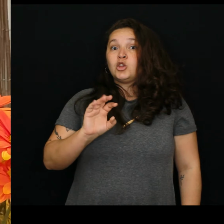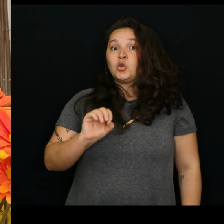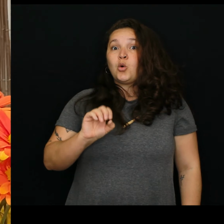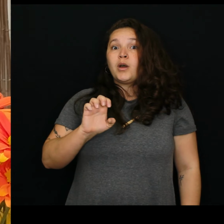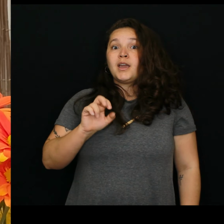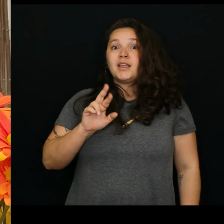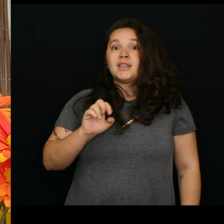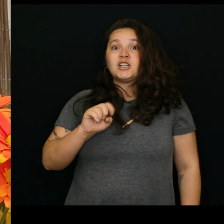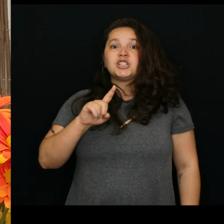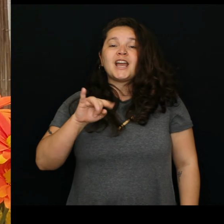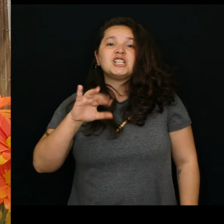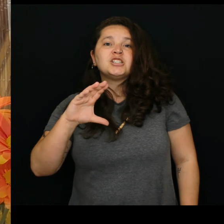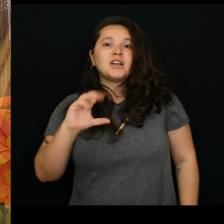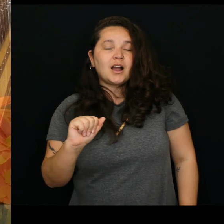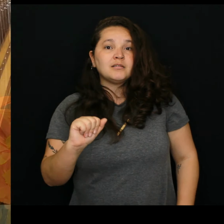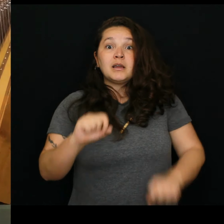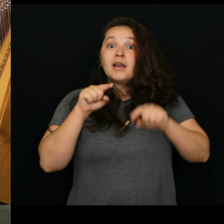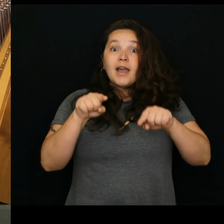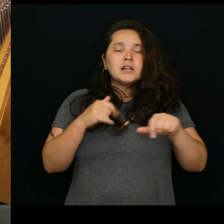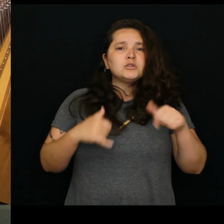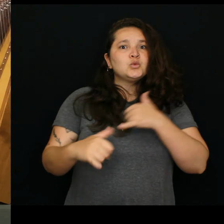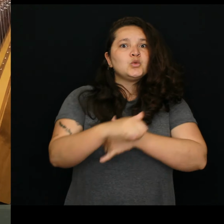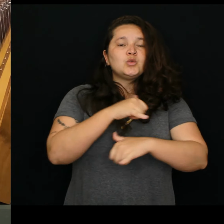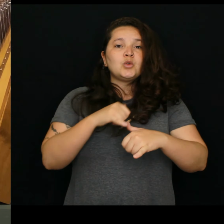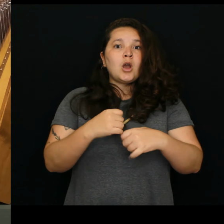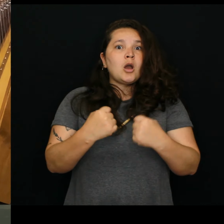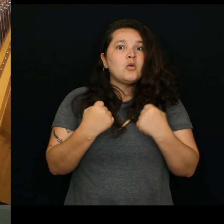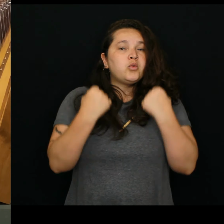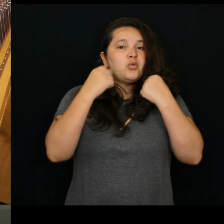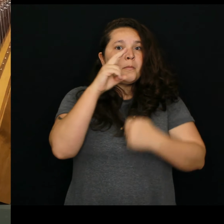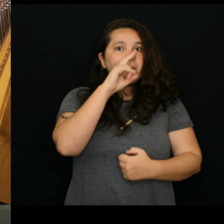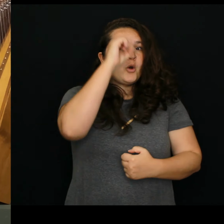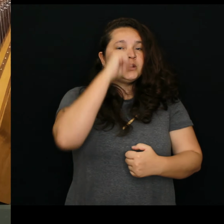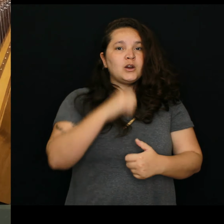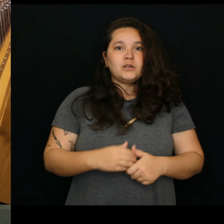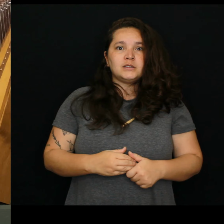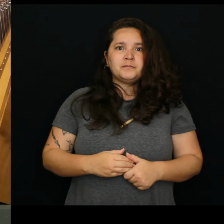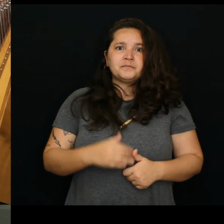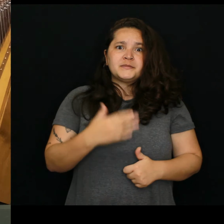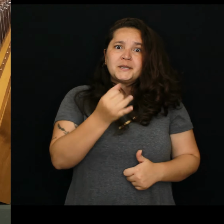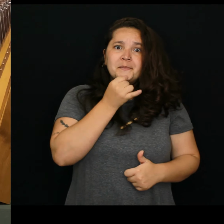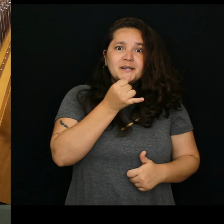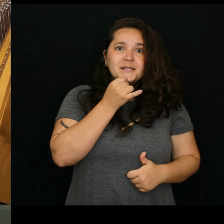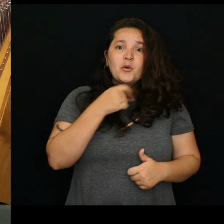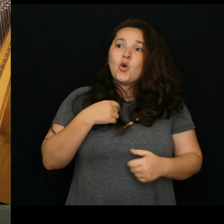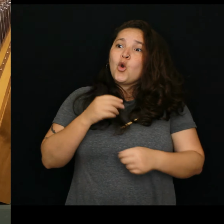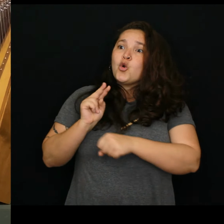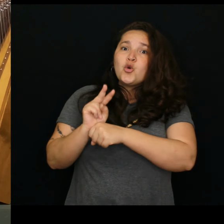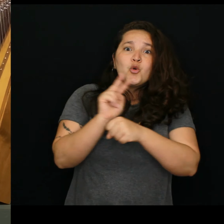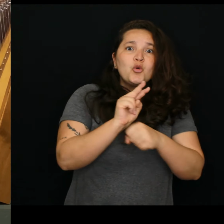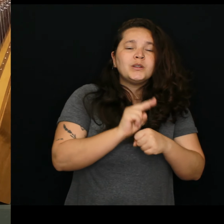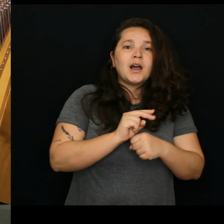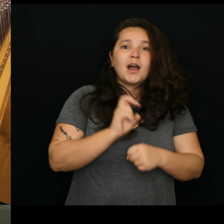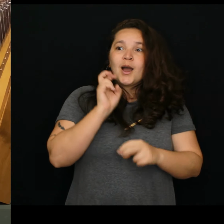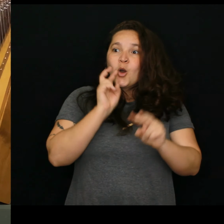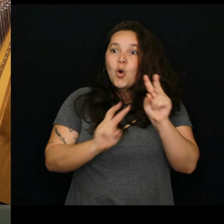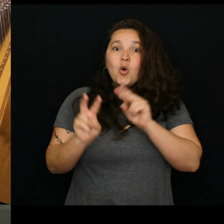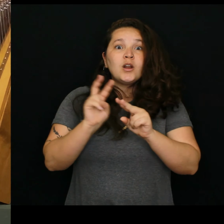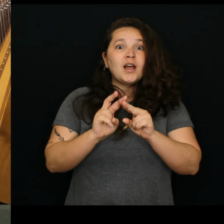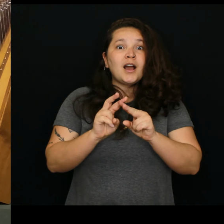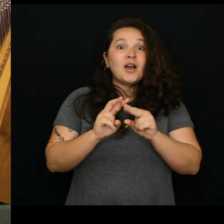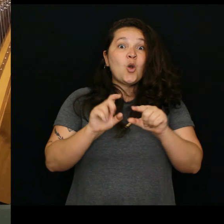energia poderosa. Sendo assim, apenas contemplar as flores, cuidar de um jardim, cuidar de uma horta, fazer